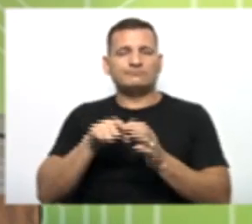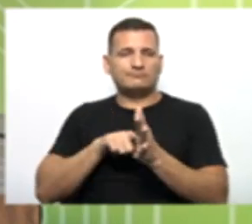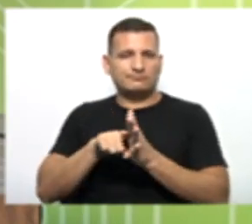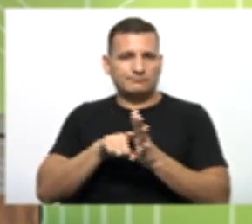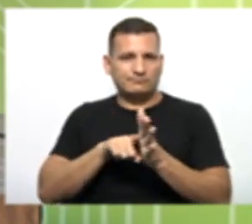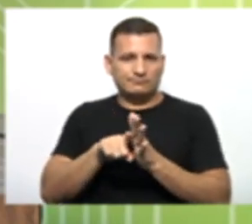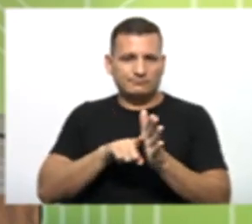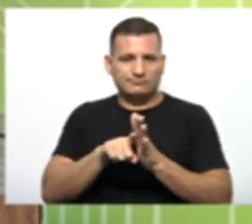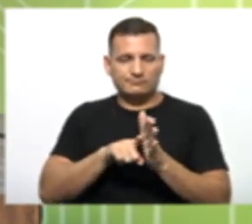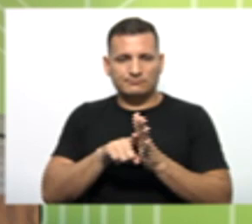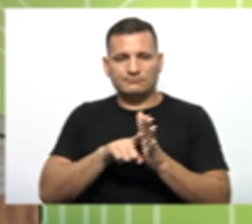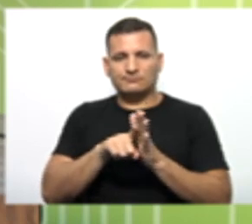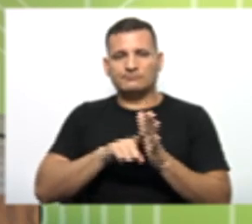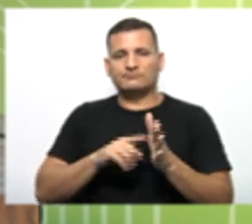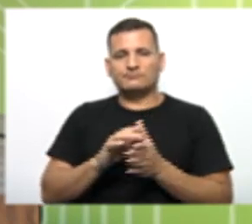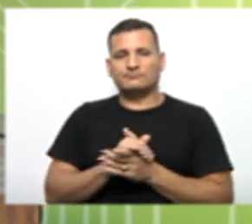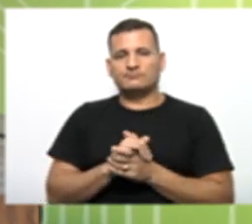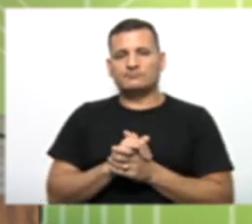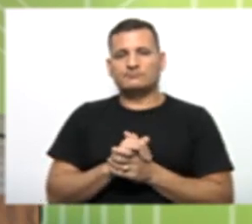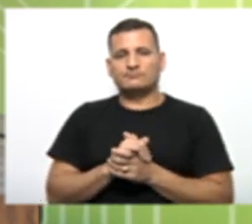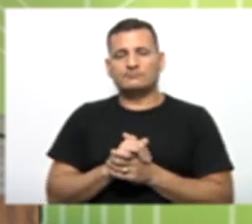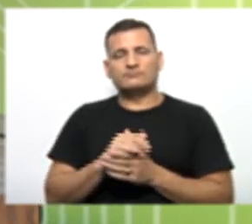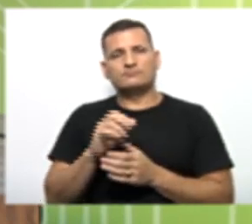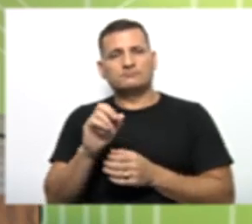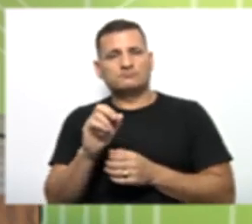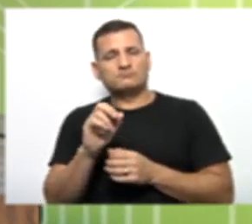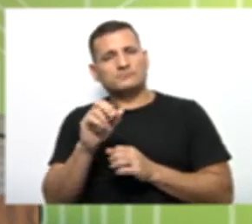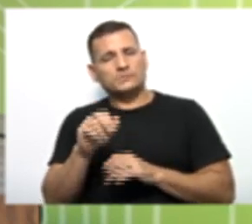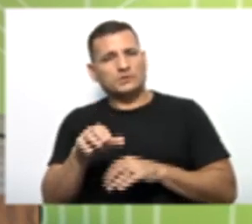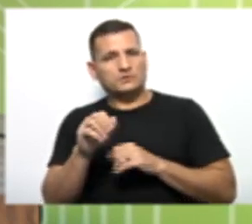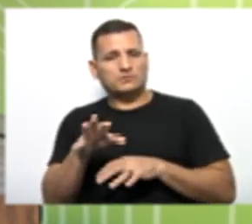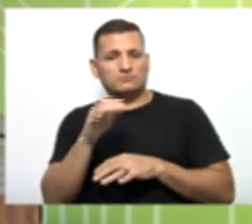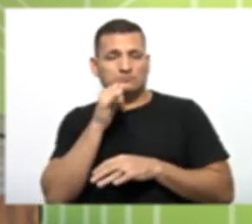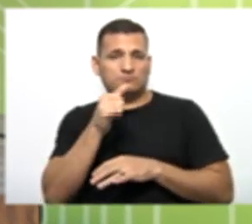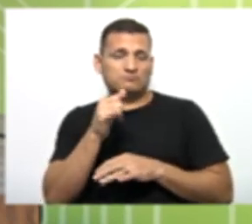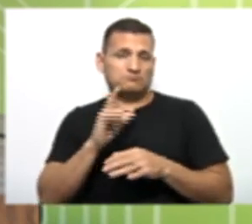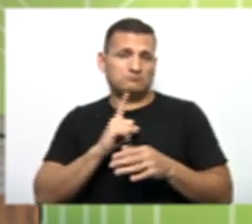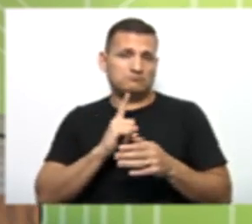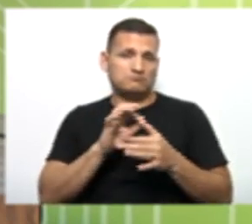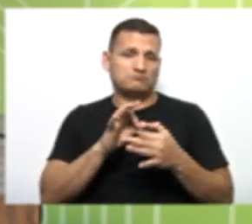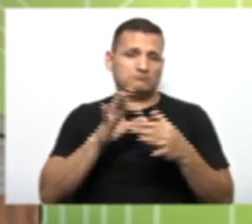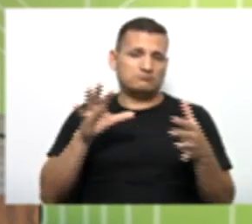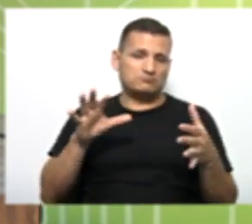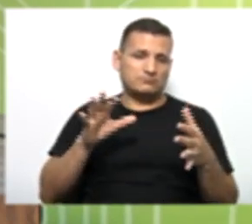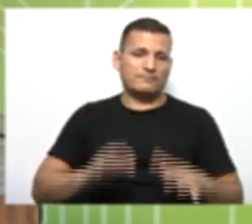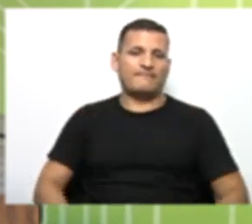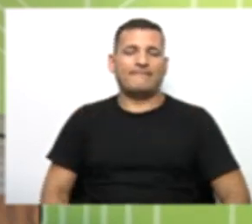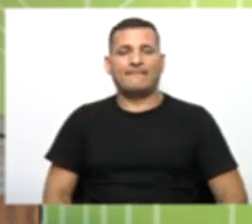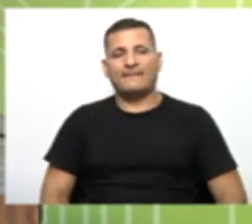pesquisa e para educação, se houver autorização.